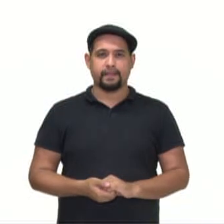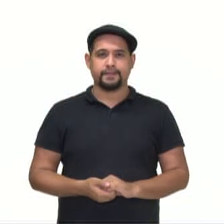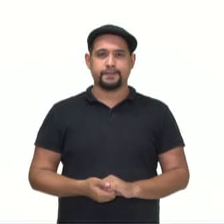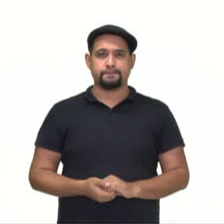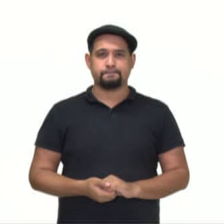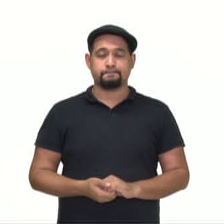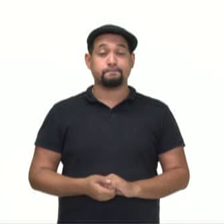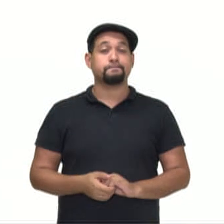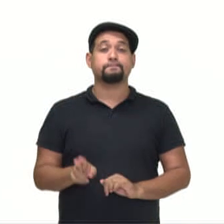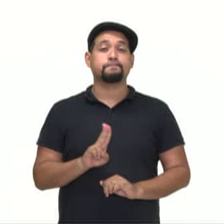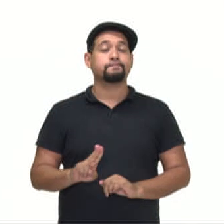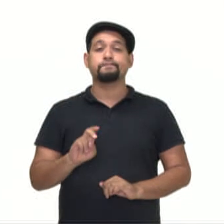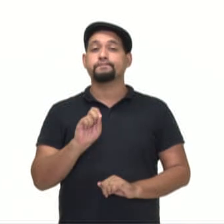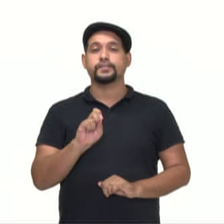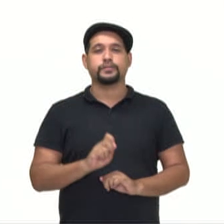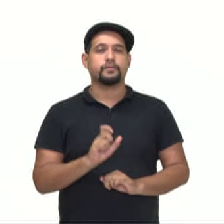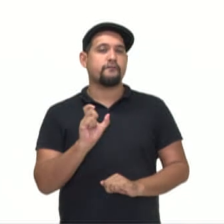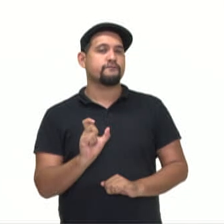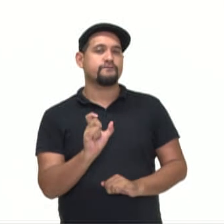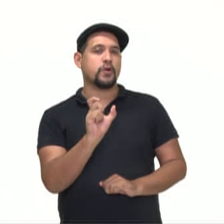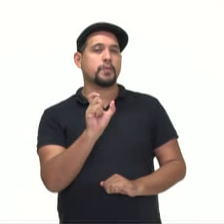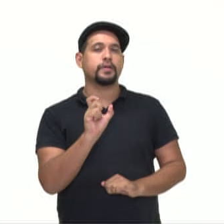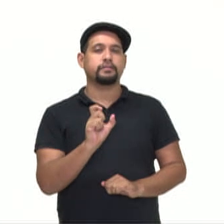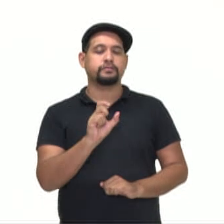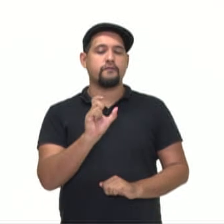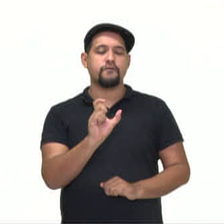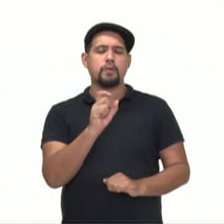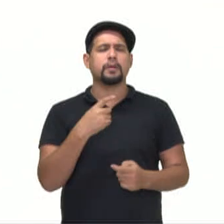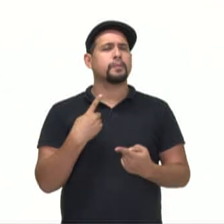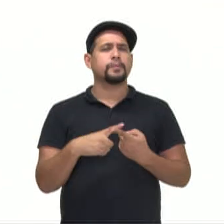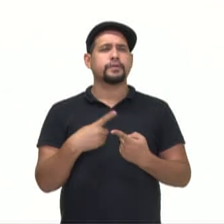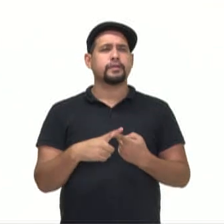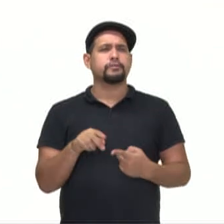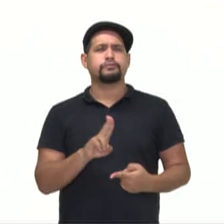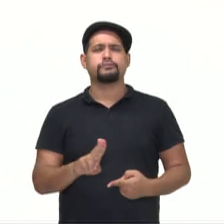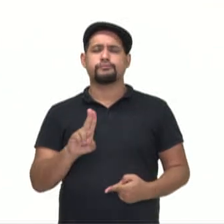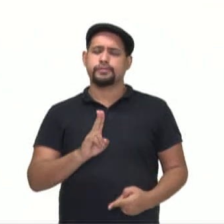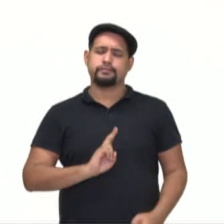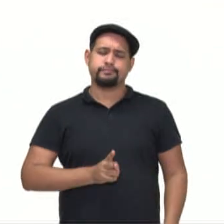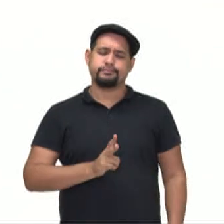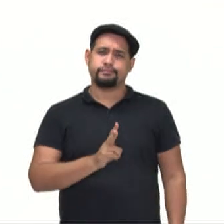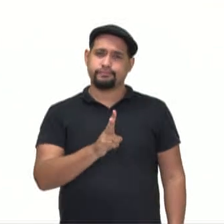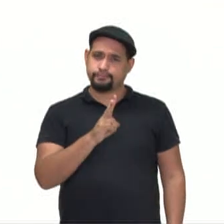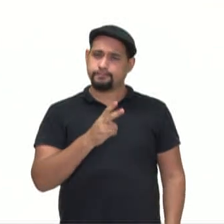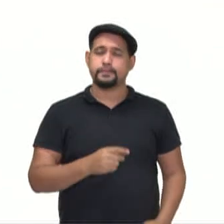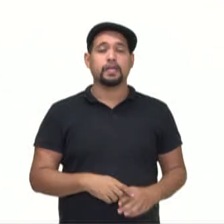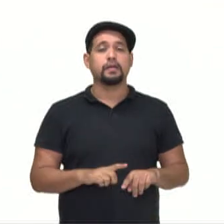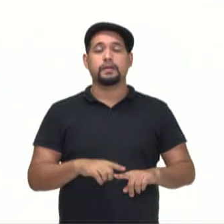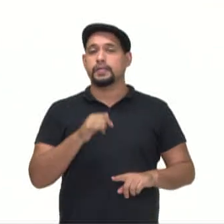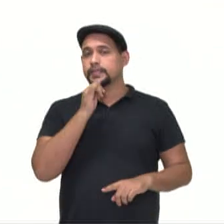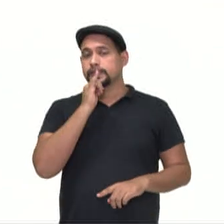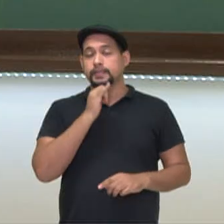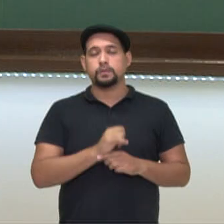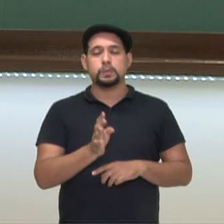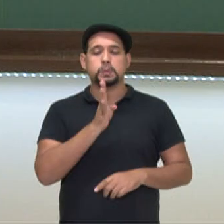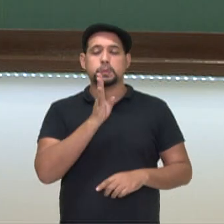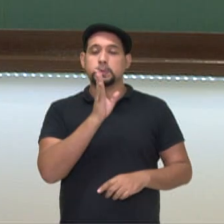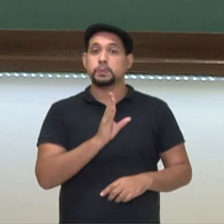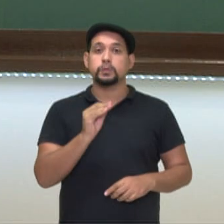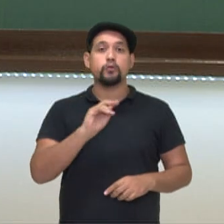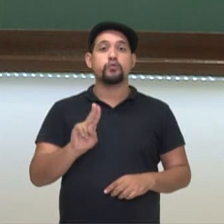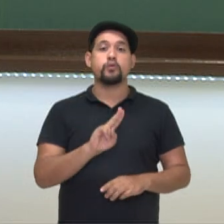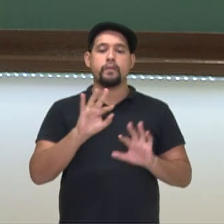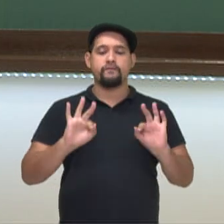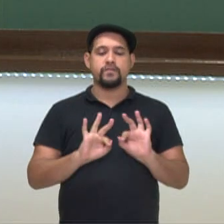Essa expressão é uma fórmula. A gente chama de fórmula porque ela é uma expressão usada várias vezes. Numa área de conhecimento chamada